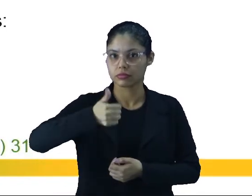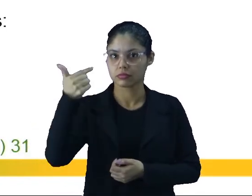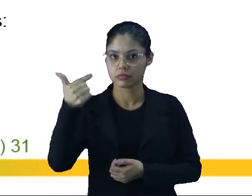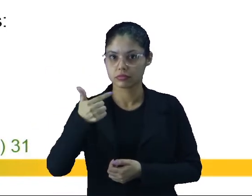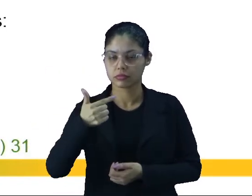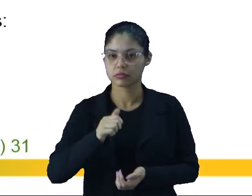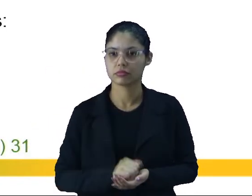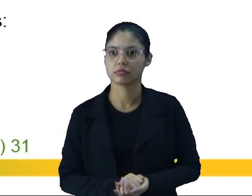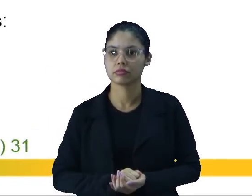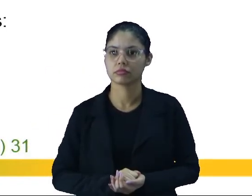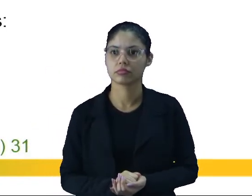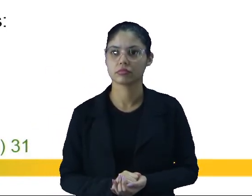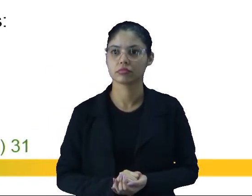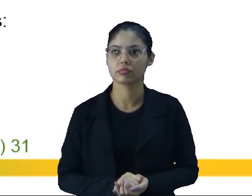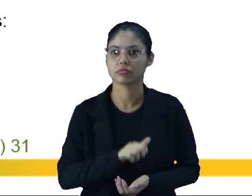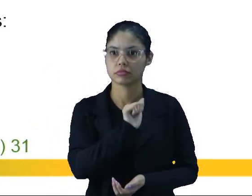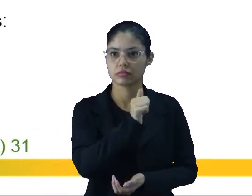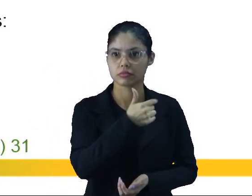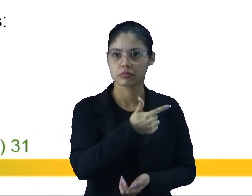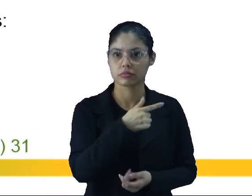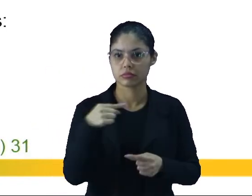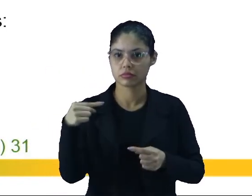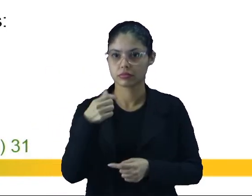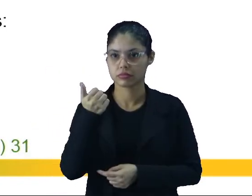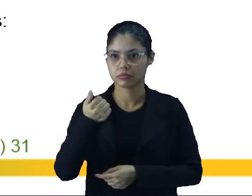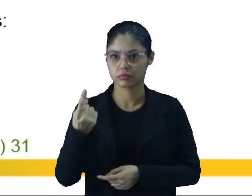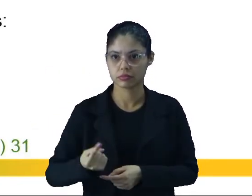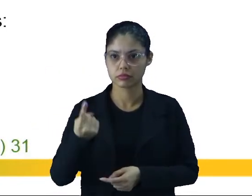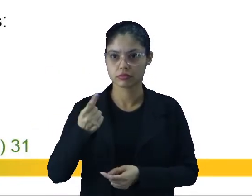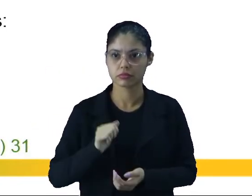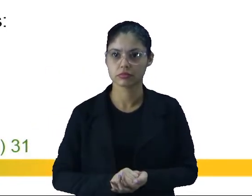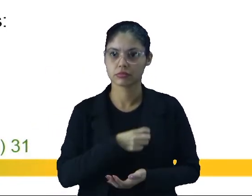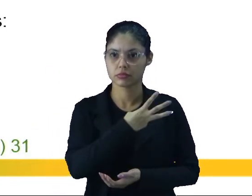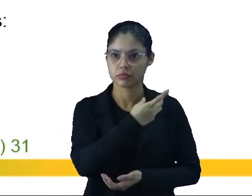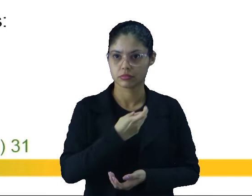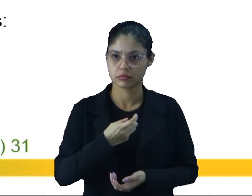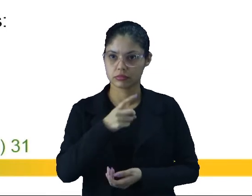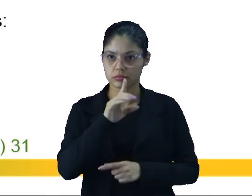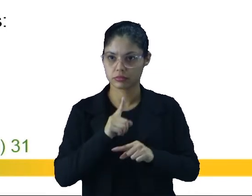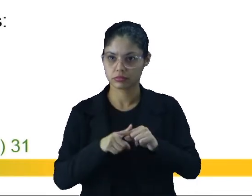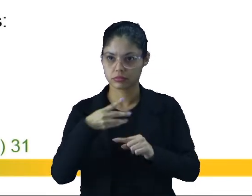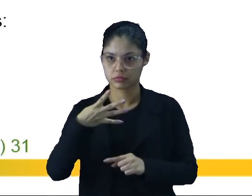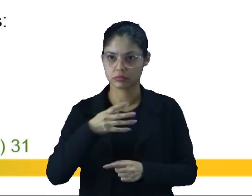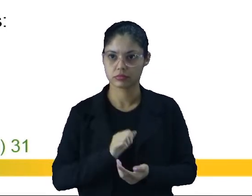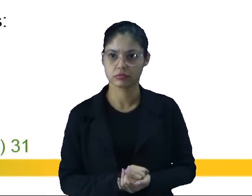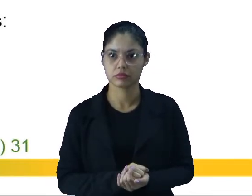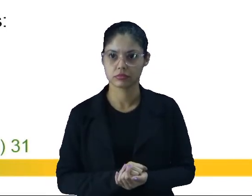primeiro. A2 menos A1. A2 é 3x mais 4, confere.